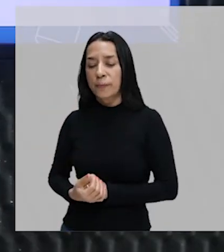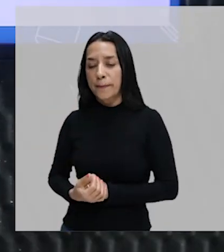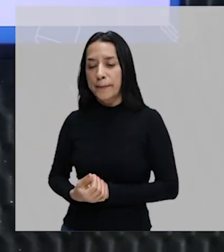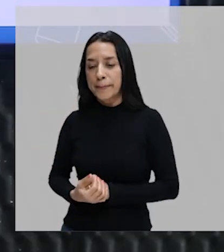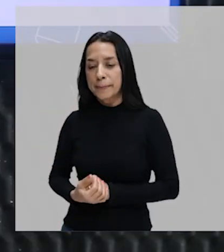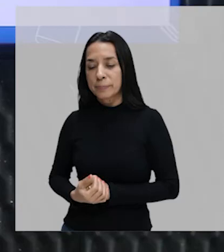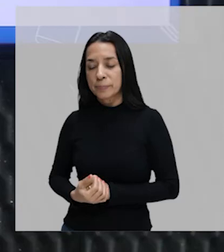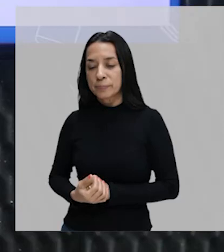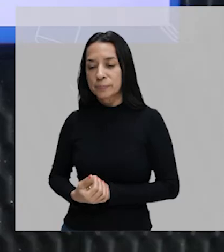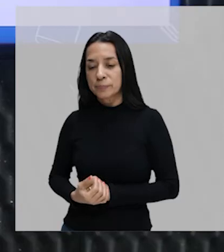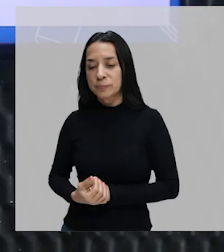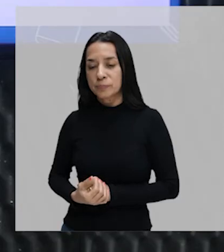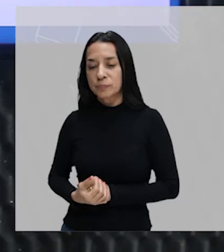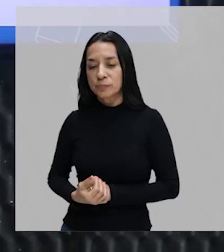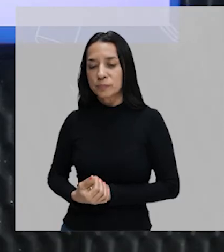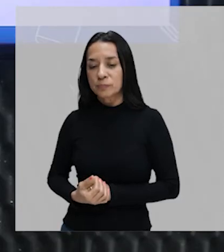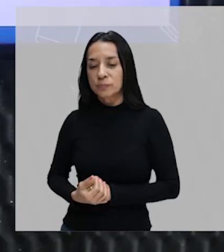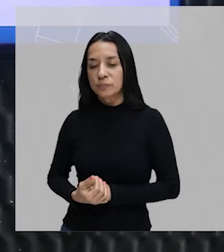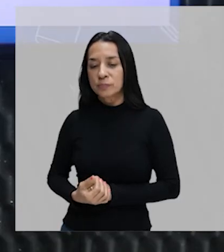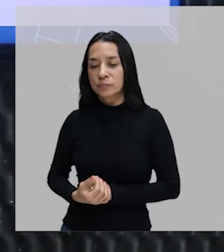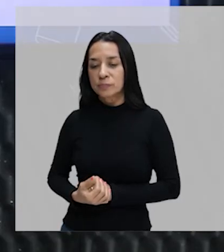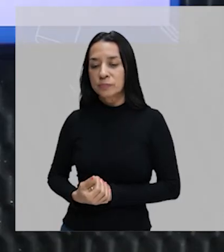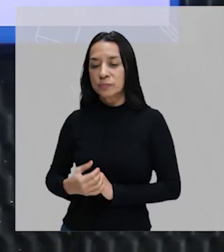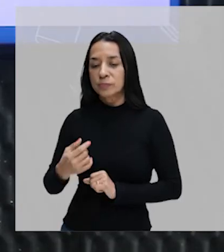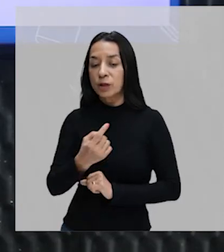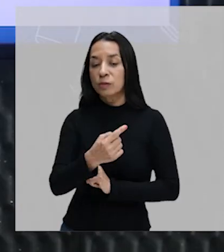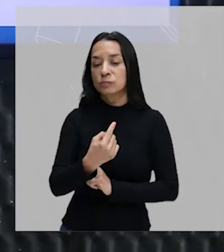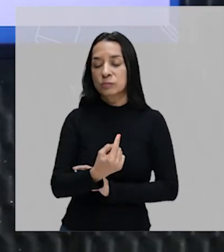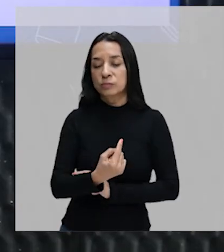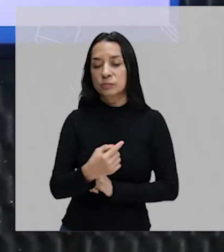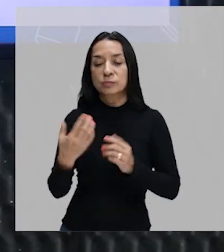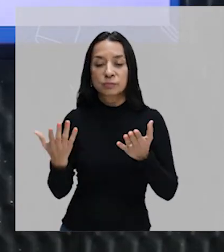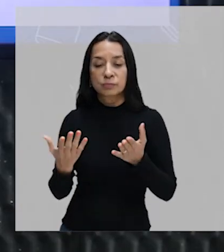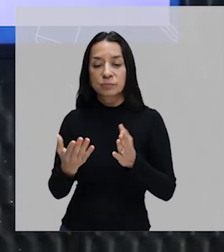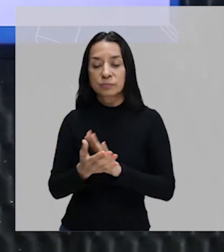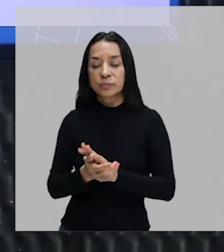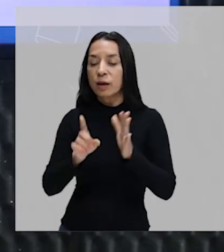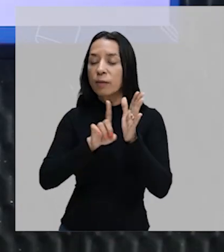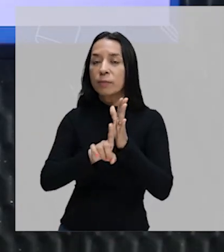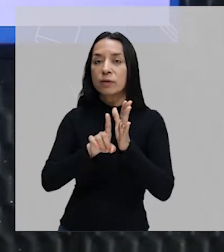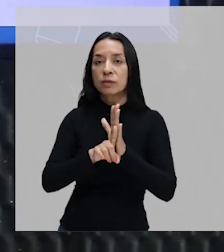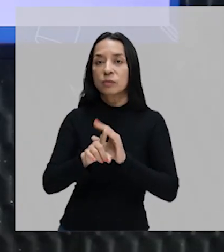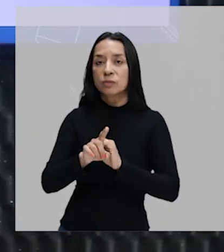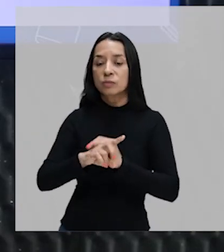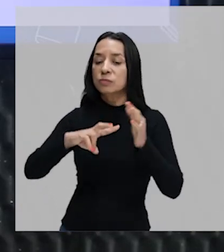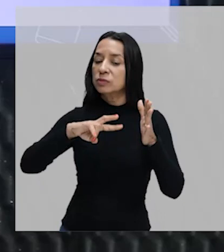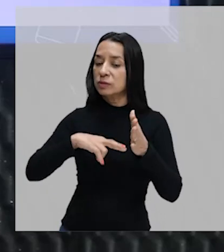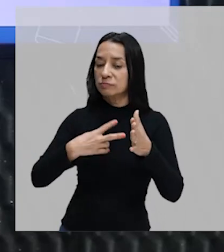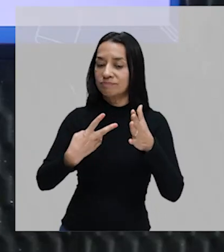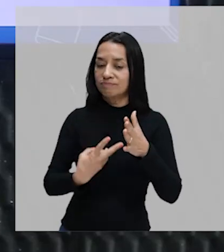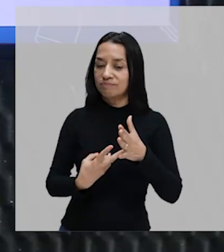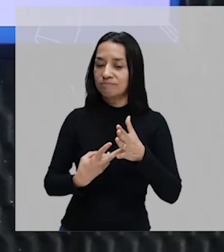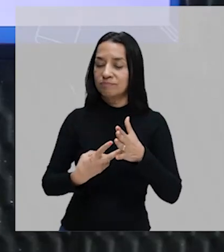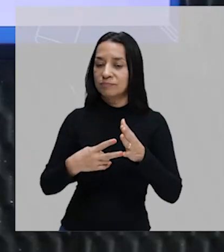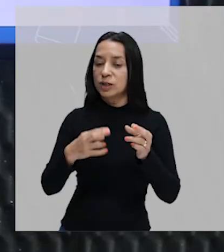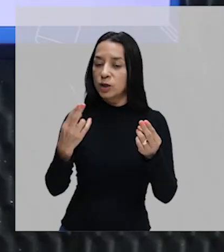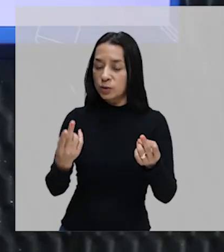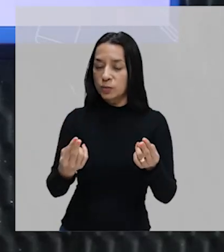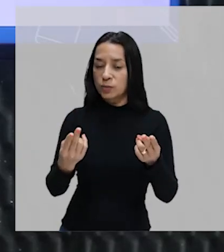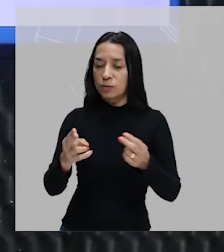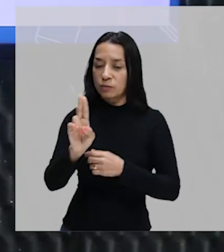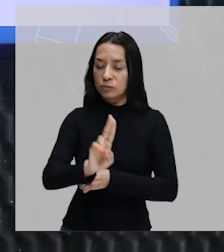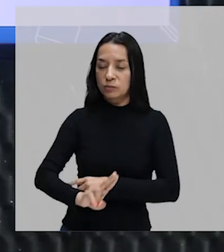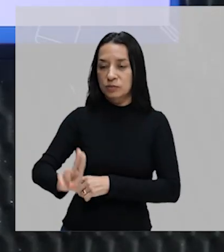Somos brasileiras. Somos brasileiras. Então, a pergunta é a mesma que nós